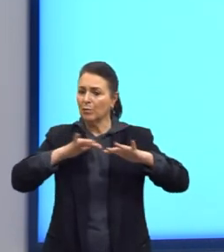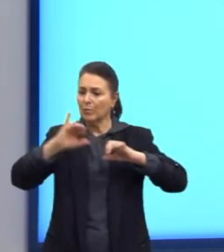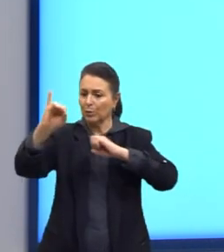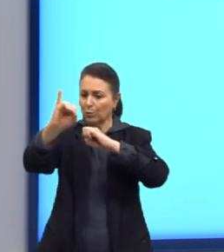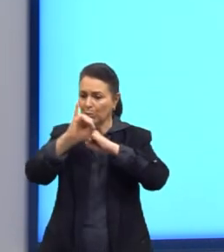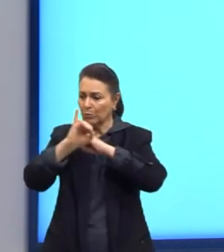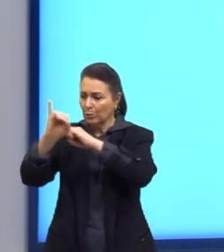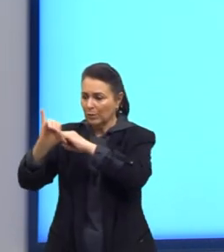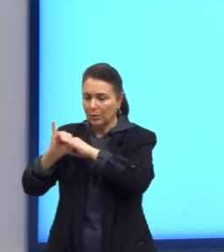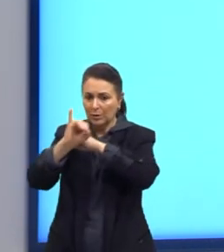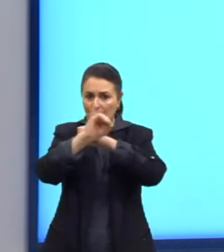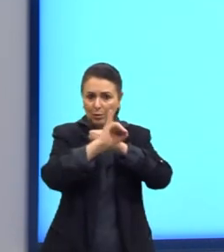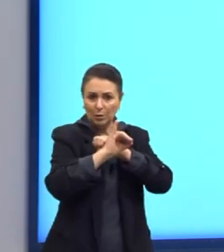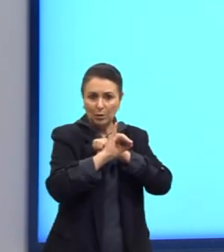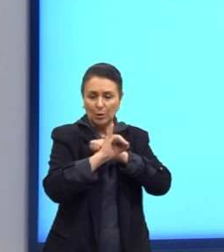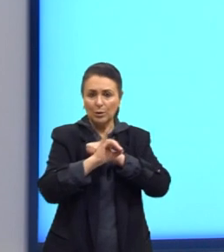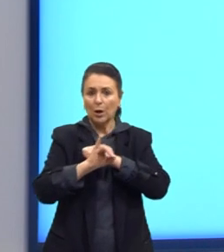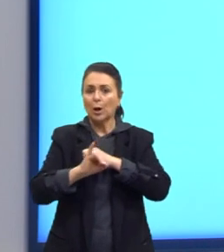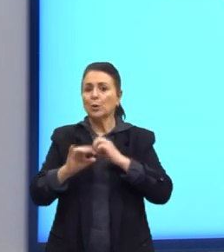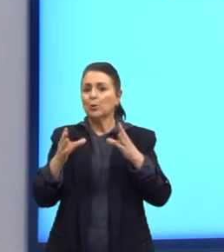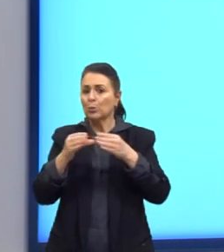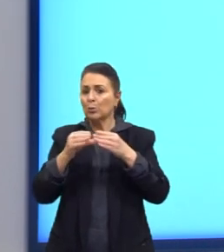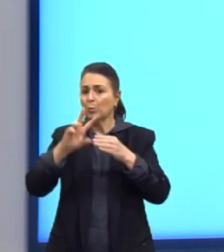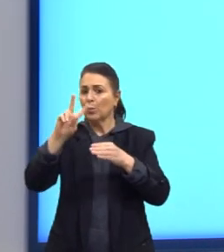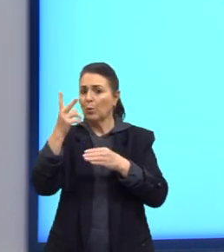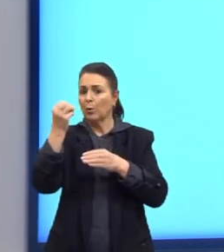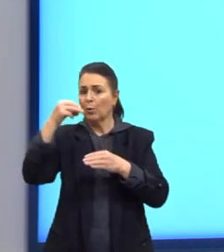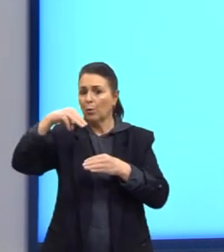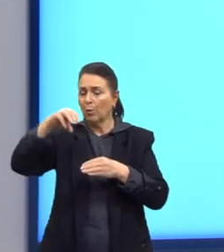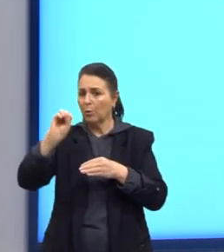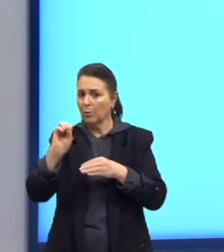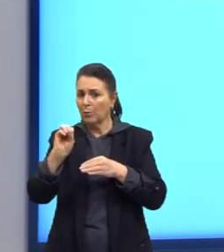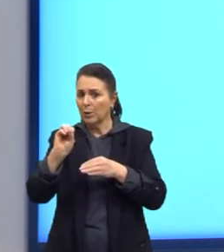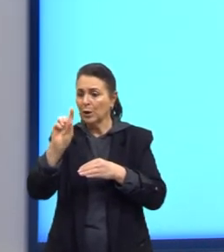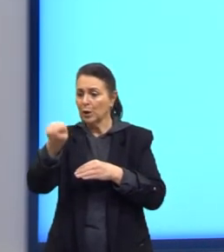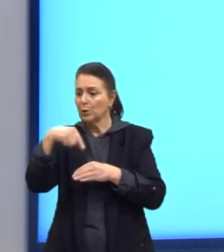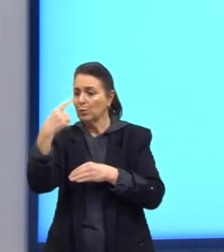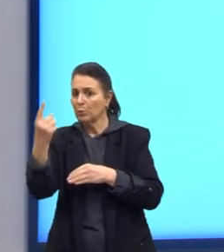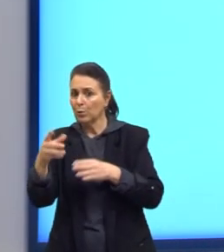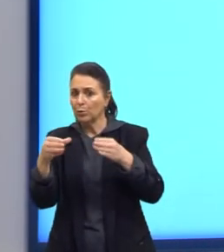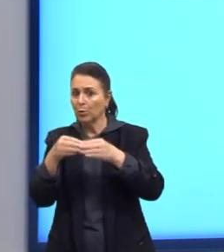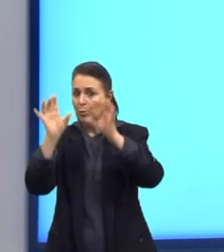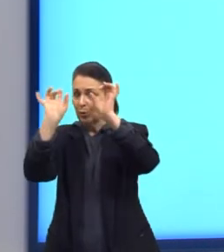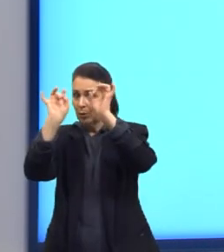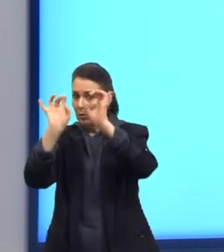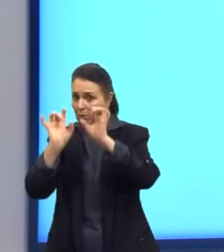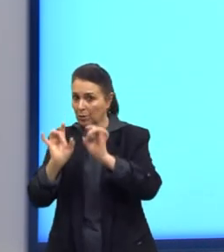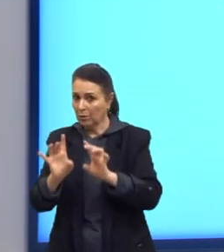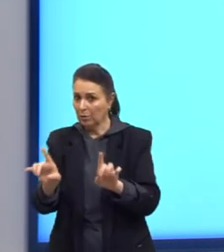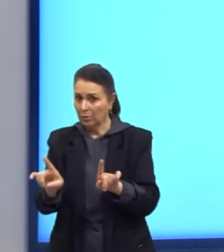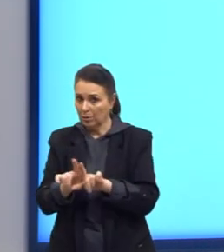migratórios dos homo sapiens e dos lendo ele tá neandertais